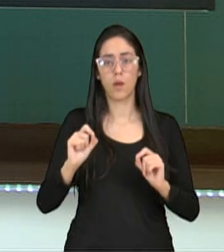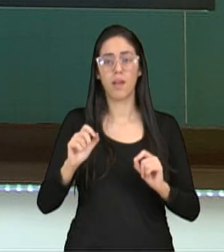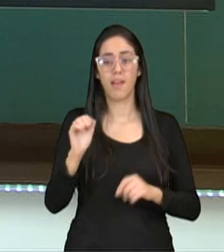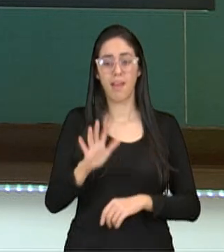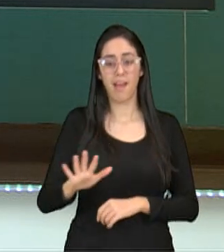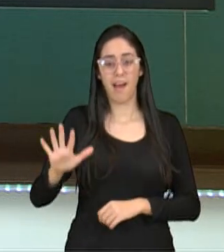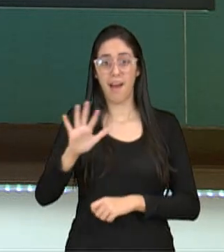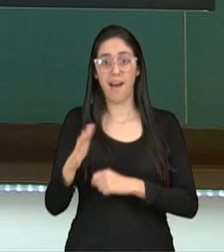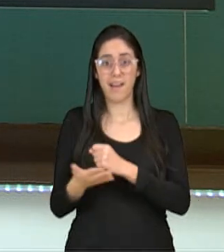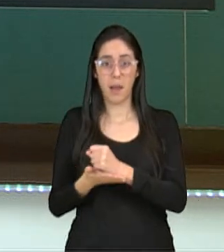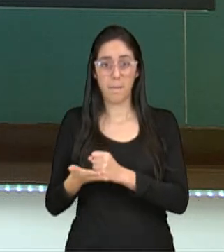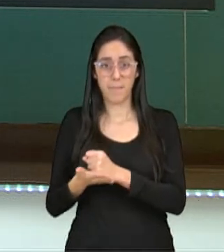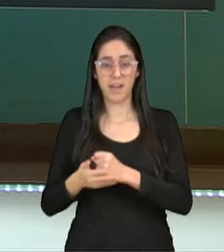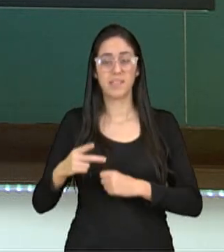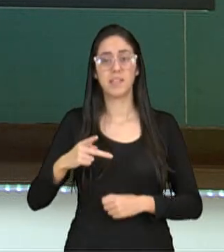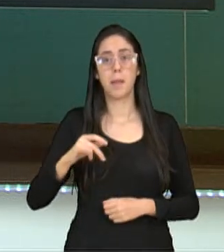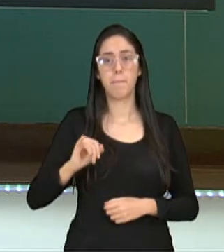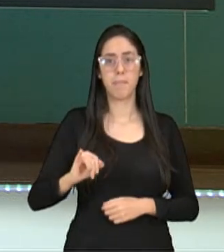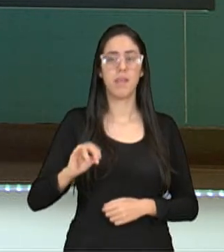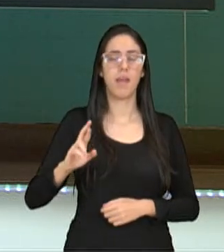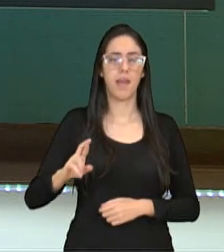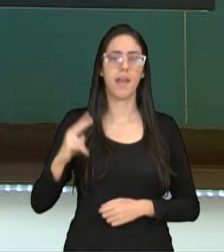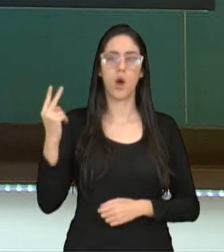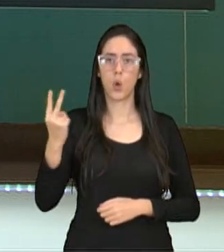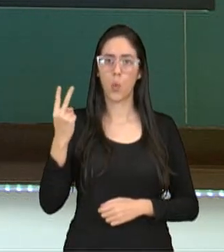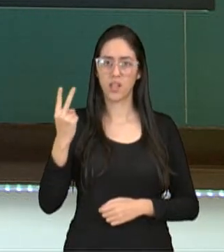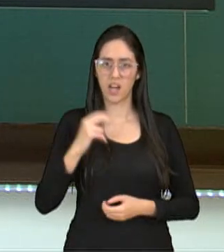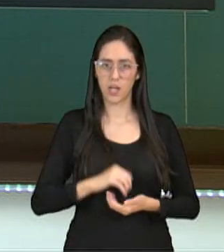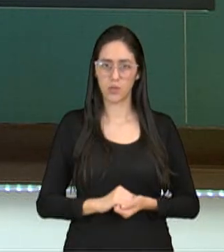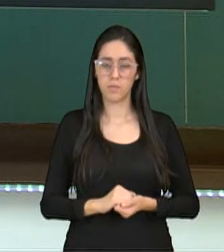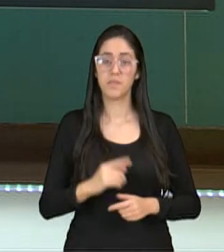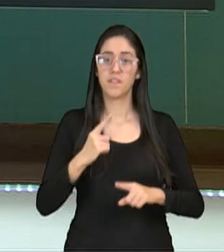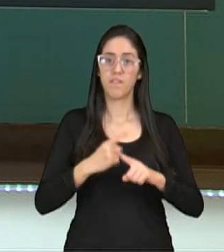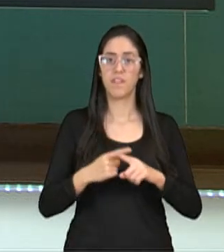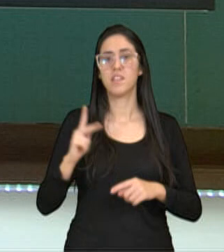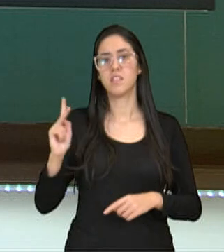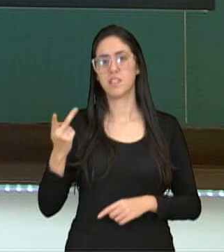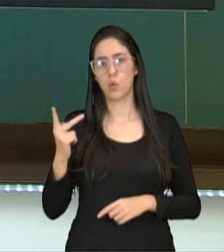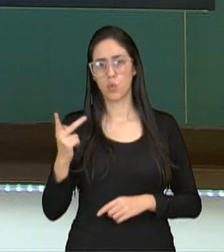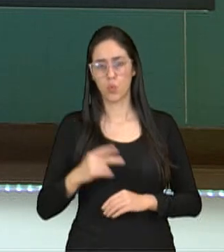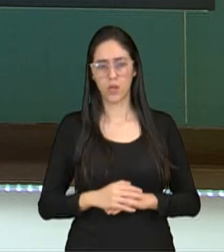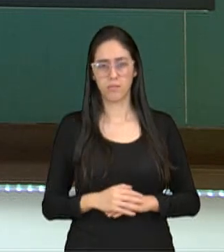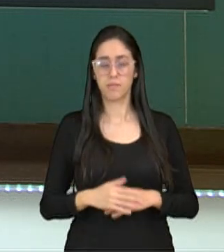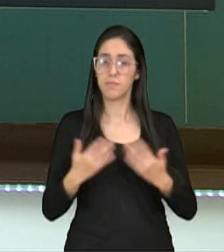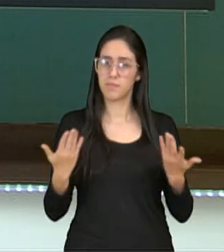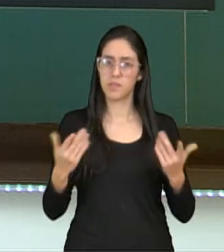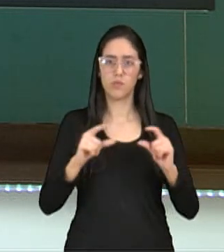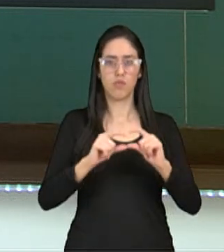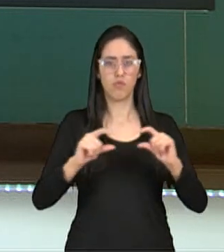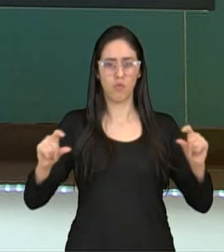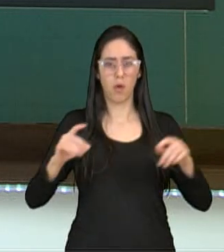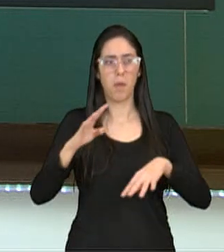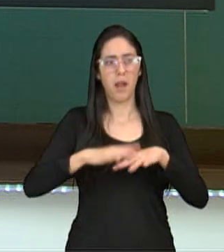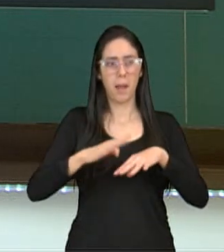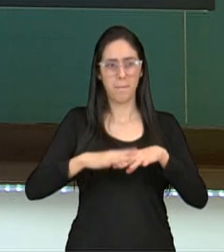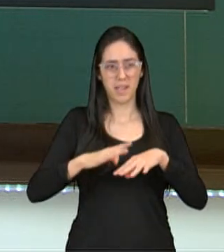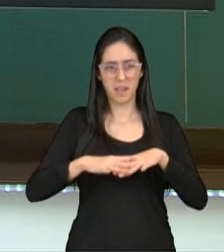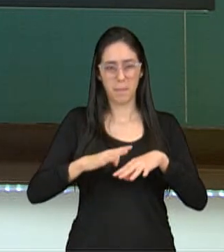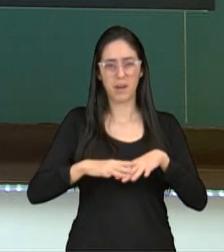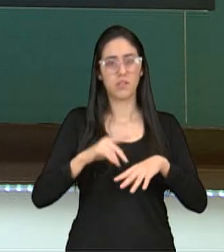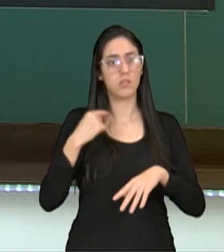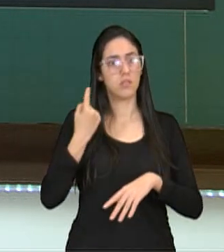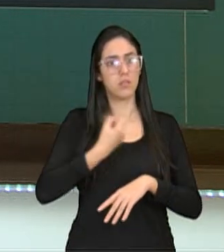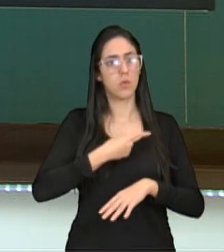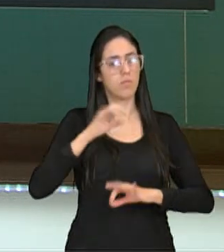base é quem? É πr ao quadrado, vezes a altura. Então, a formulazinha que a gente vai organizar já